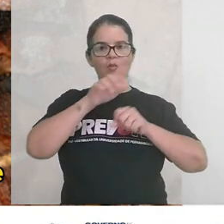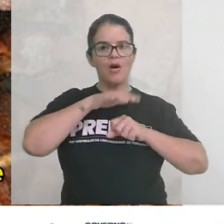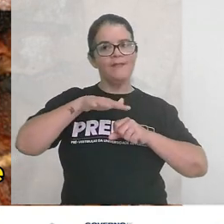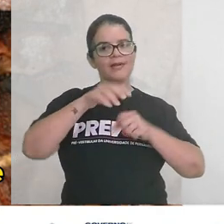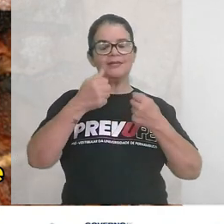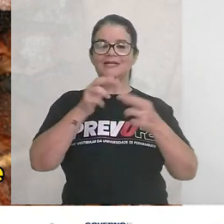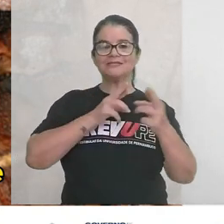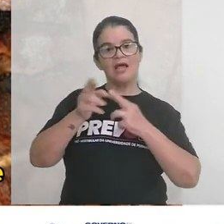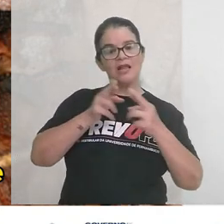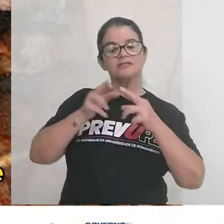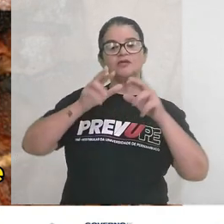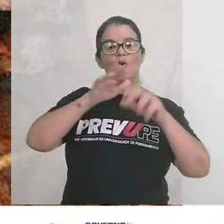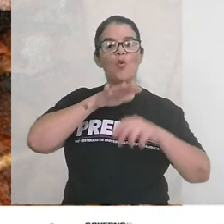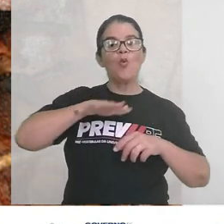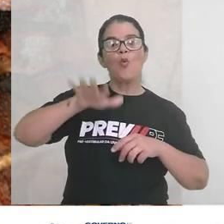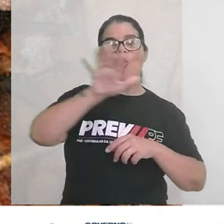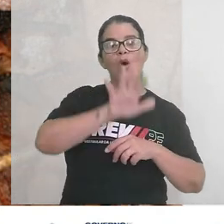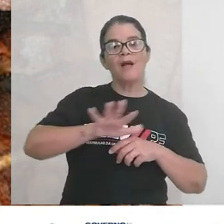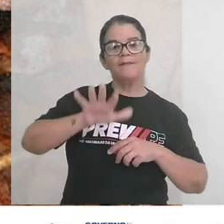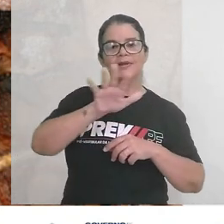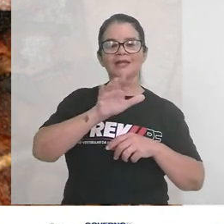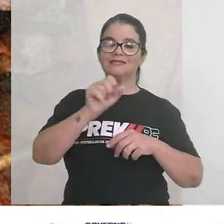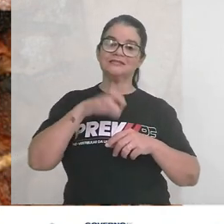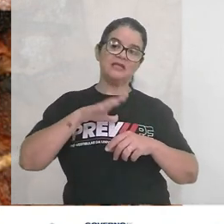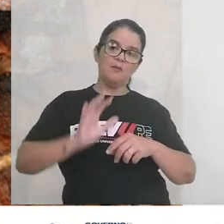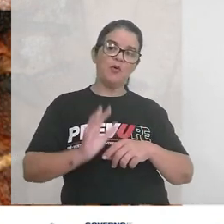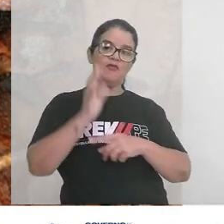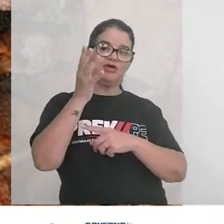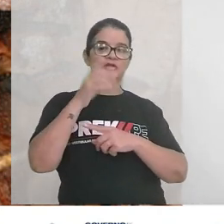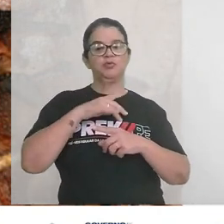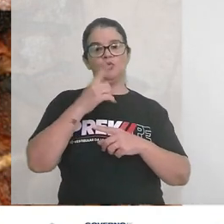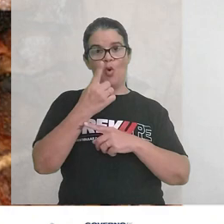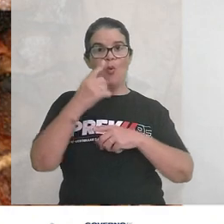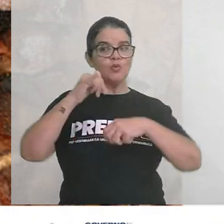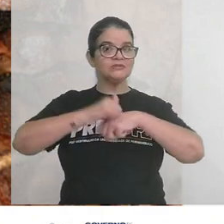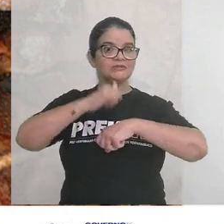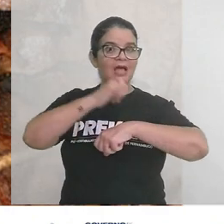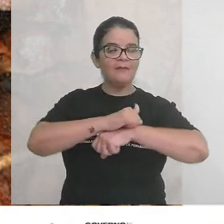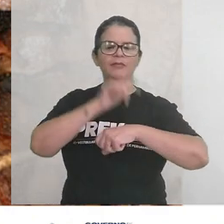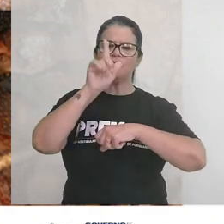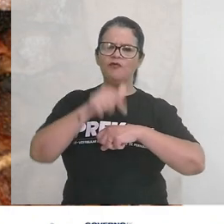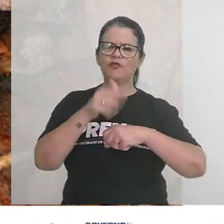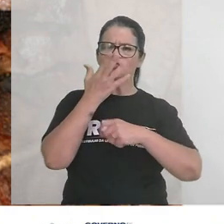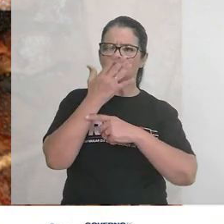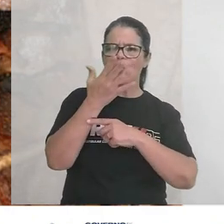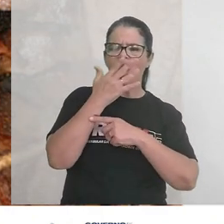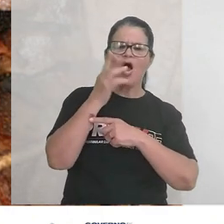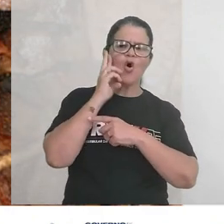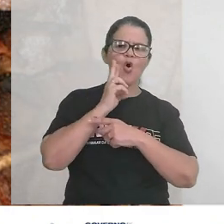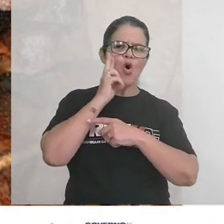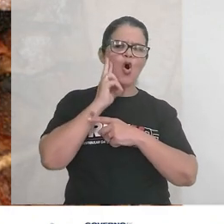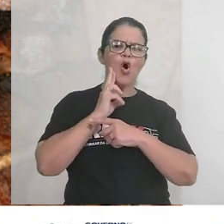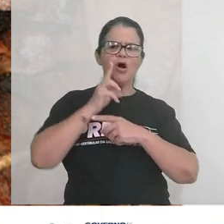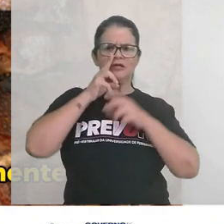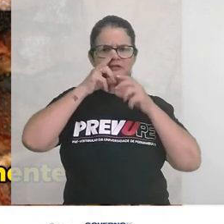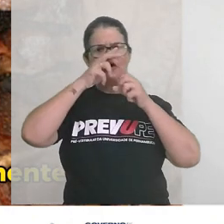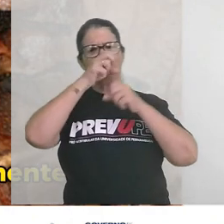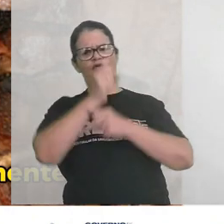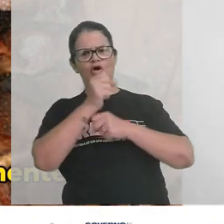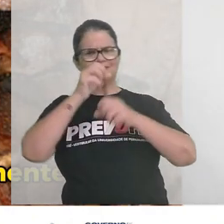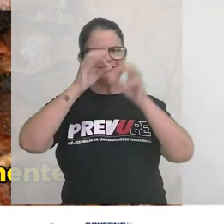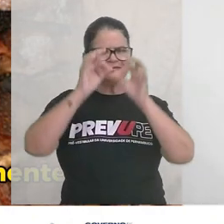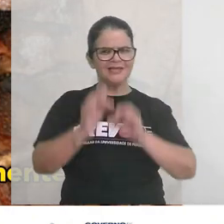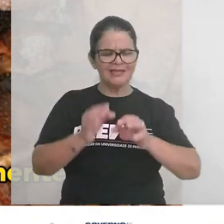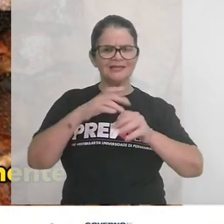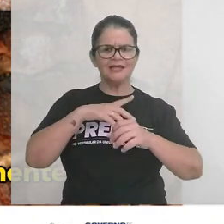relação com esse ambiente se porventura Pessoal esse um desses sapinhos ele fosse de uma cor rosa bem forte né com certeza